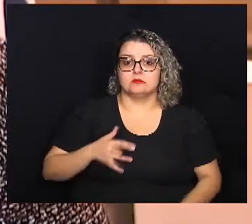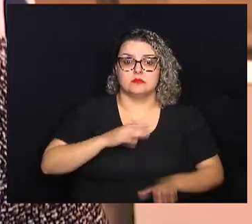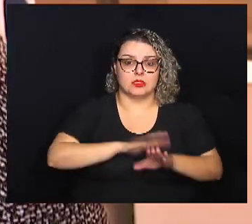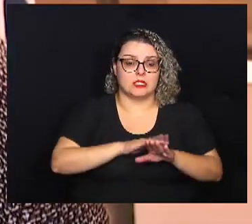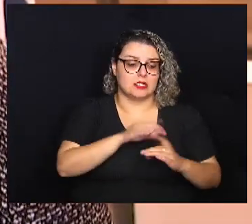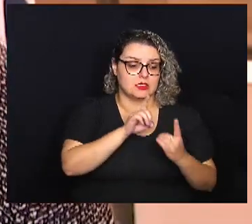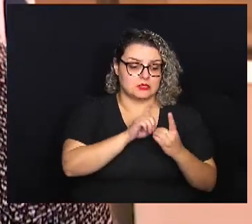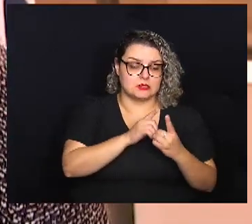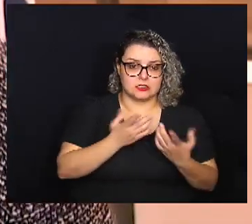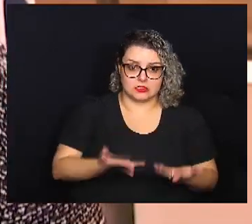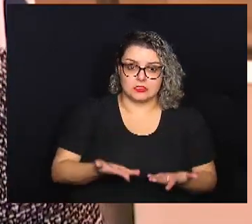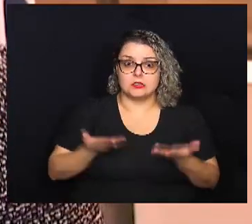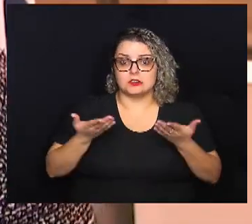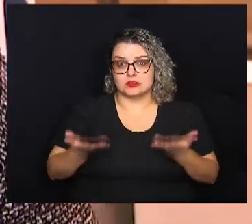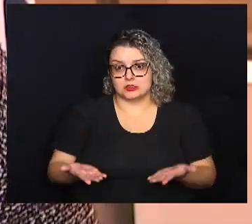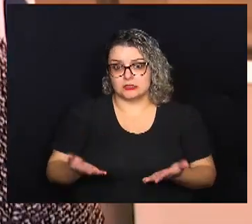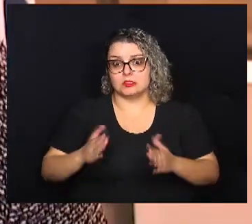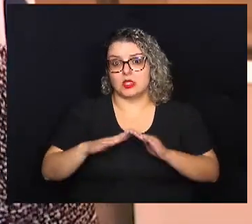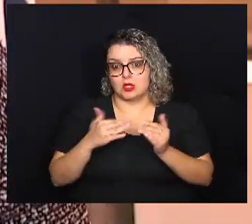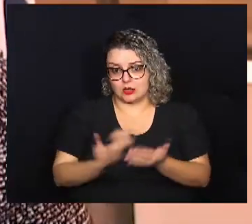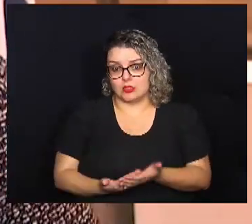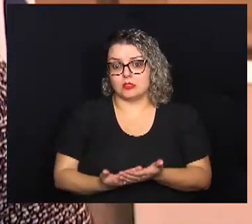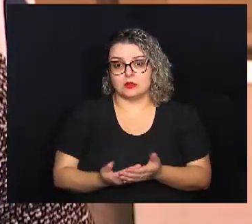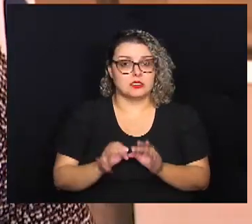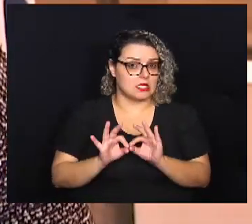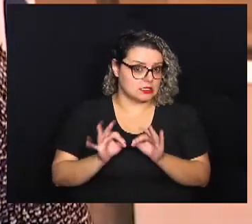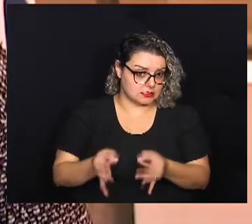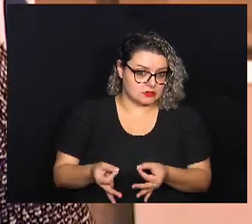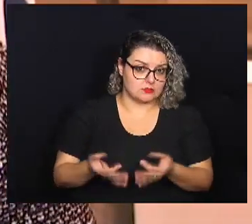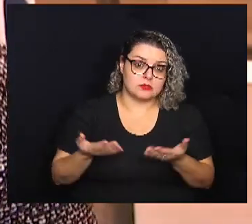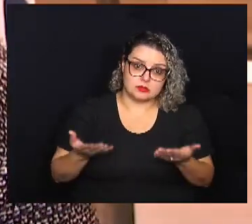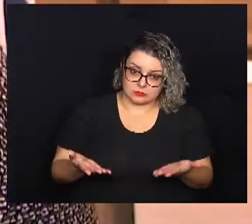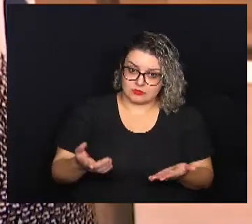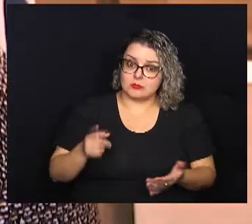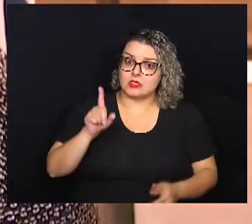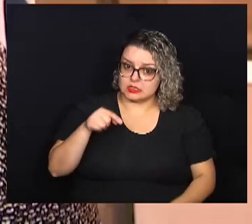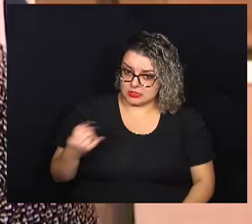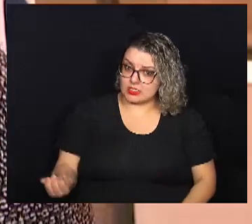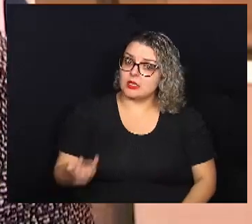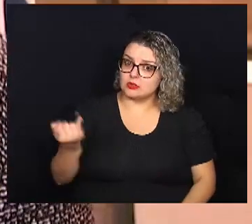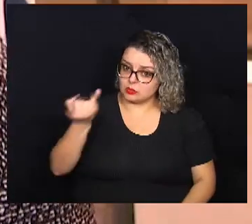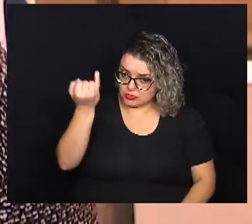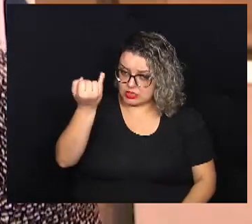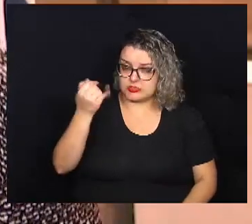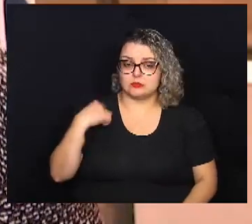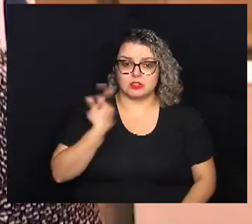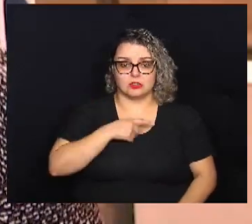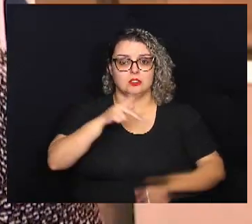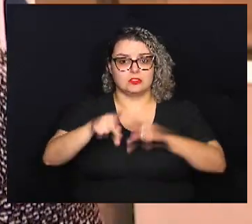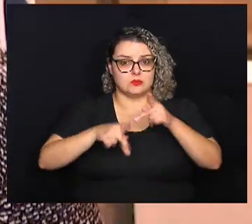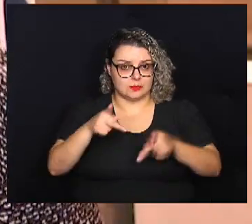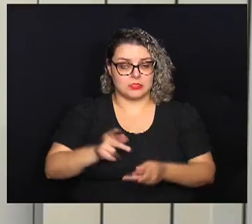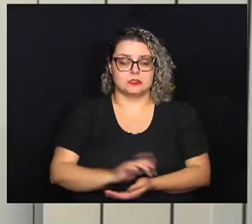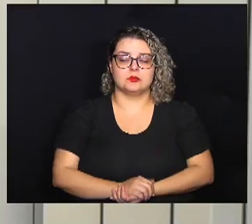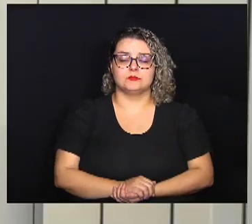atendimento. Então, esse requerimento é um requerimento simples, mas é um requerimento muito importante para a nossa população.